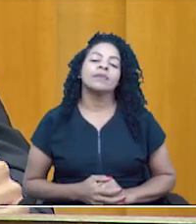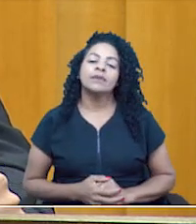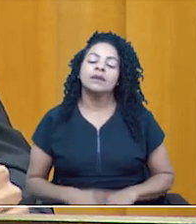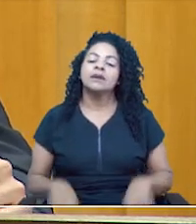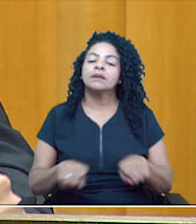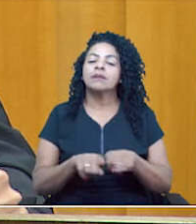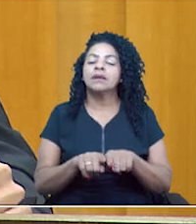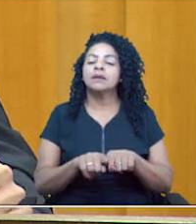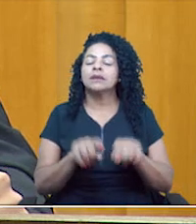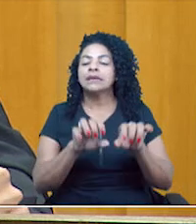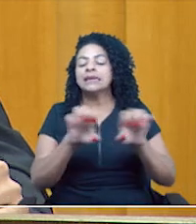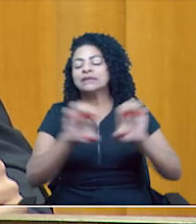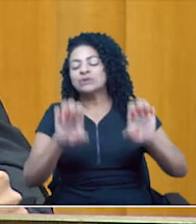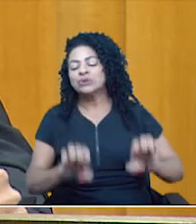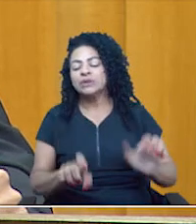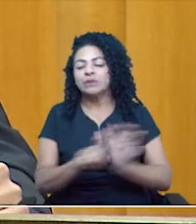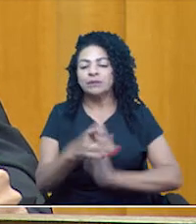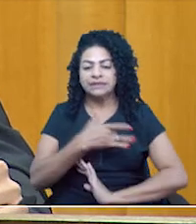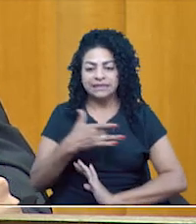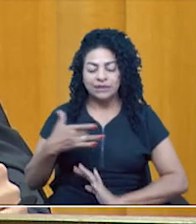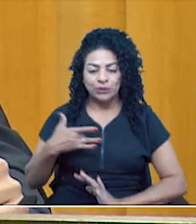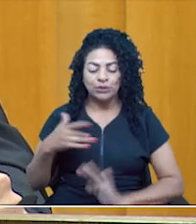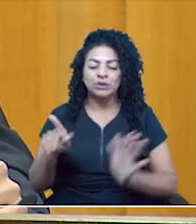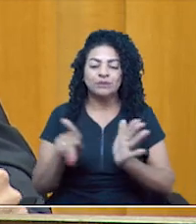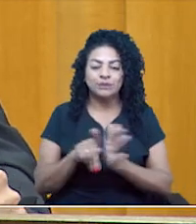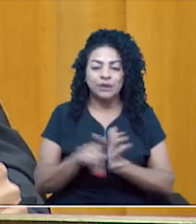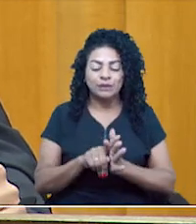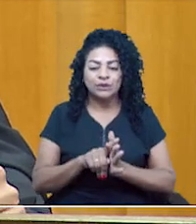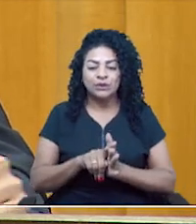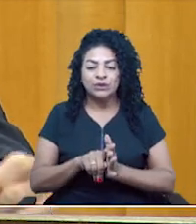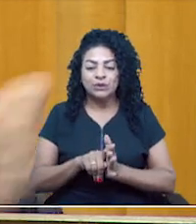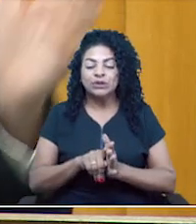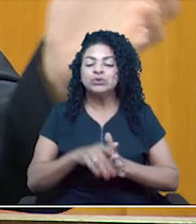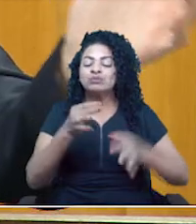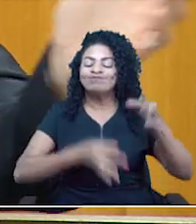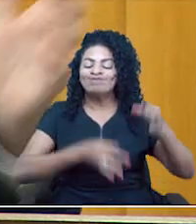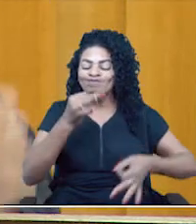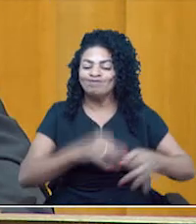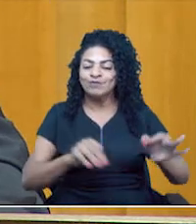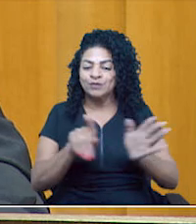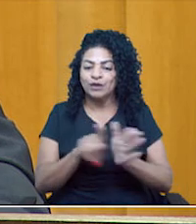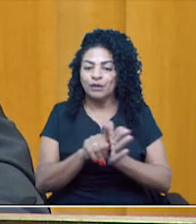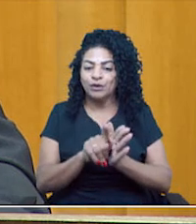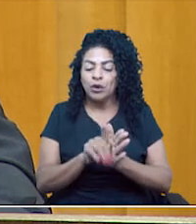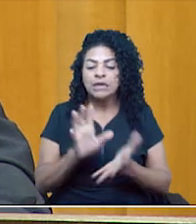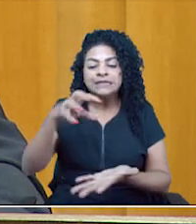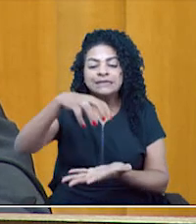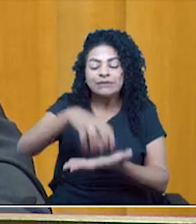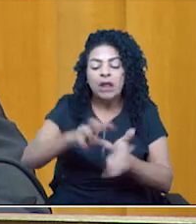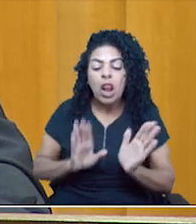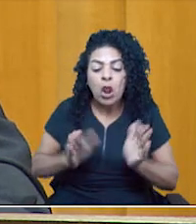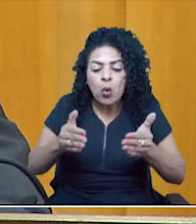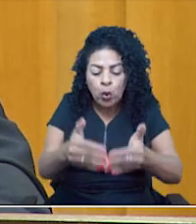de saúde dos tribunais no Poder Judiciário altamente concentradas na sede. Ontem, na sessão, inclusive, foi divulgado o